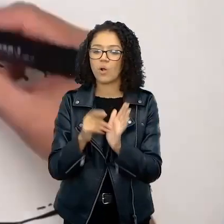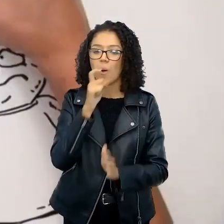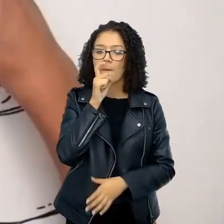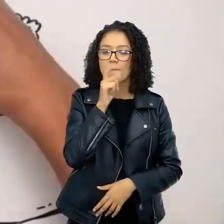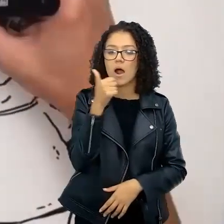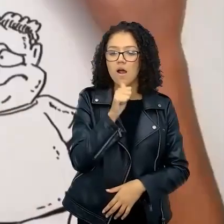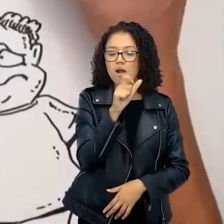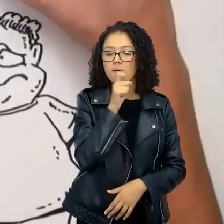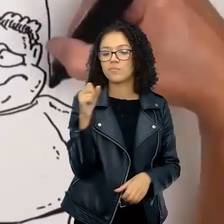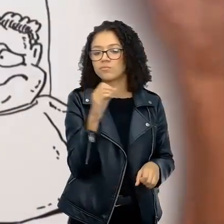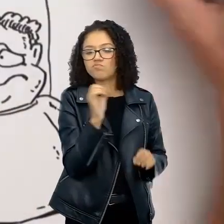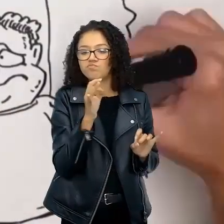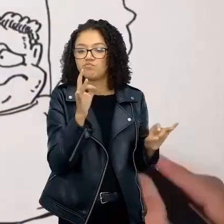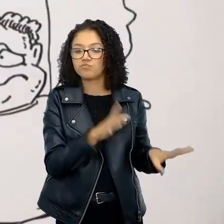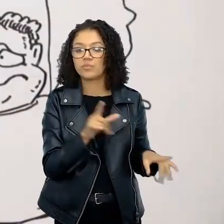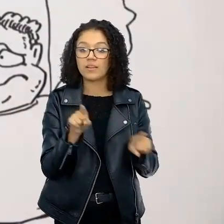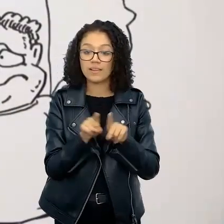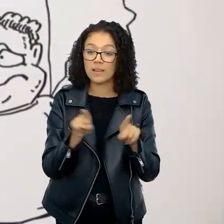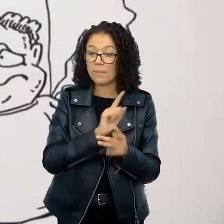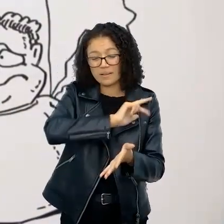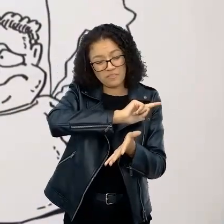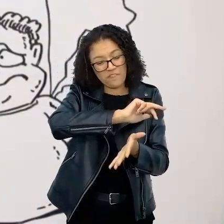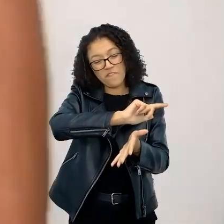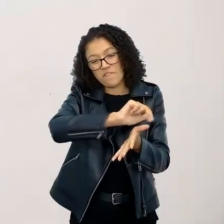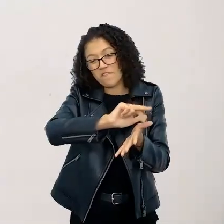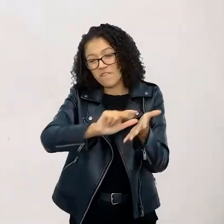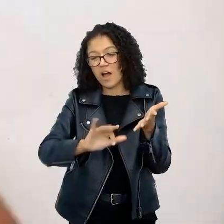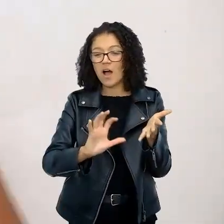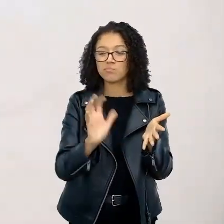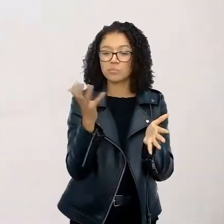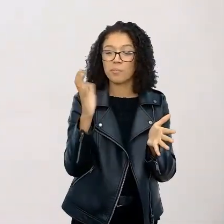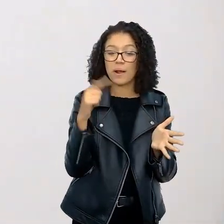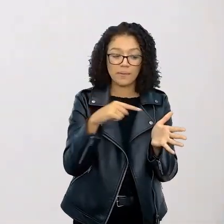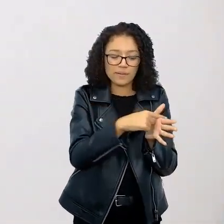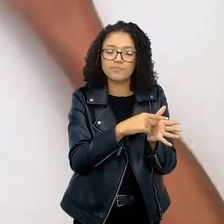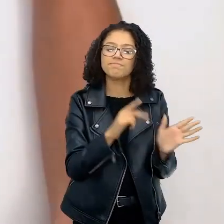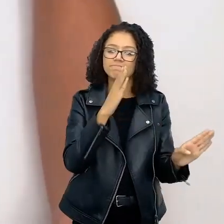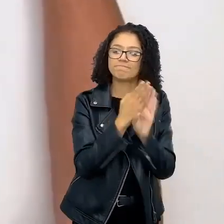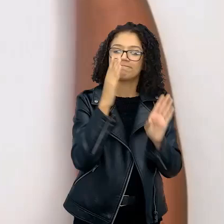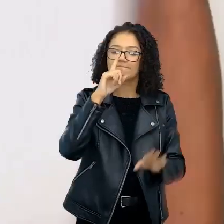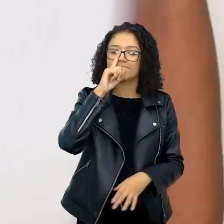escolar, evasão escolar, entre outras situações de riscos e violências.